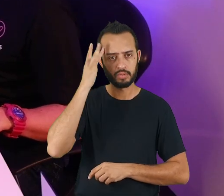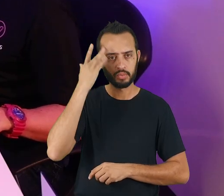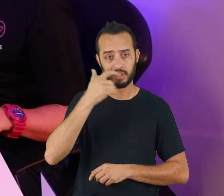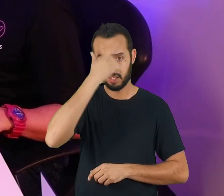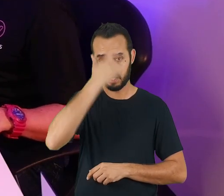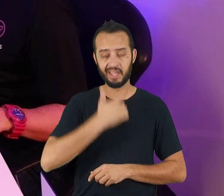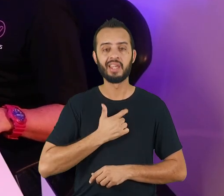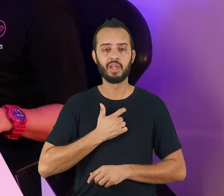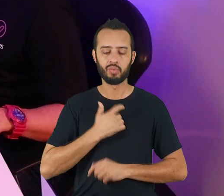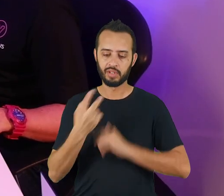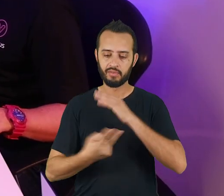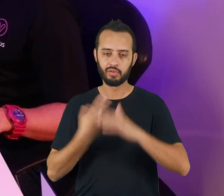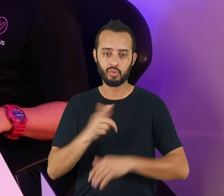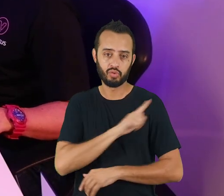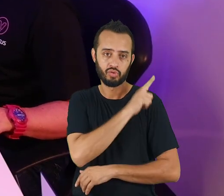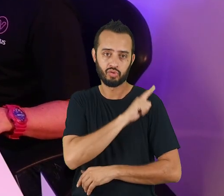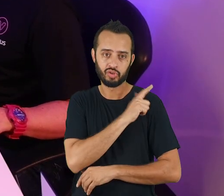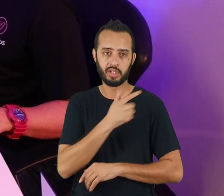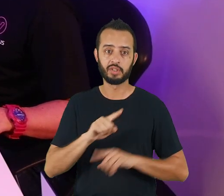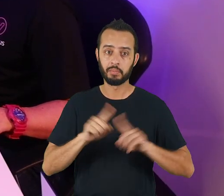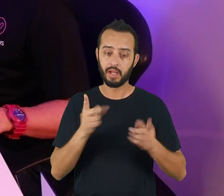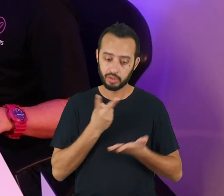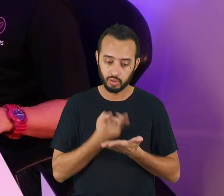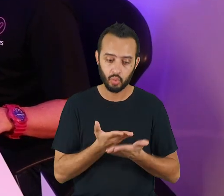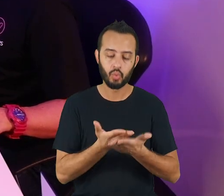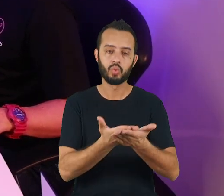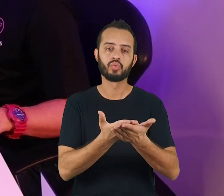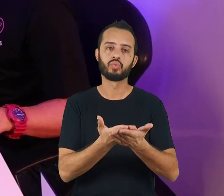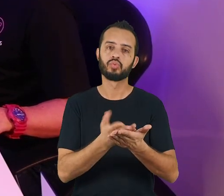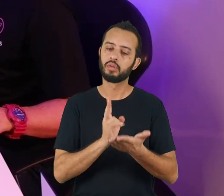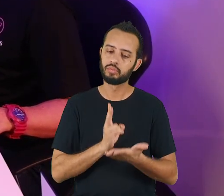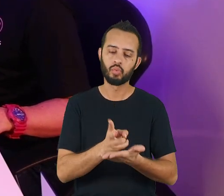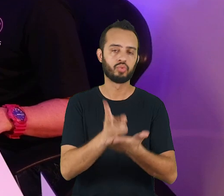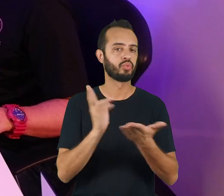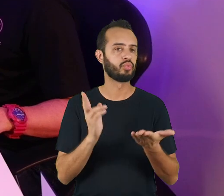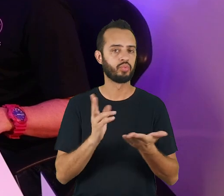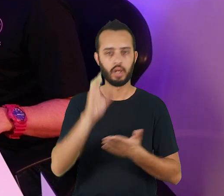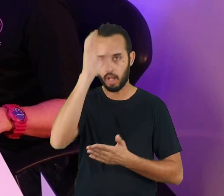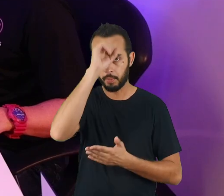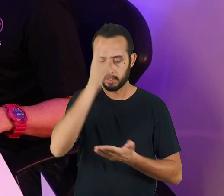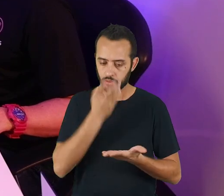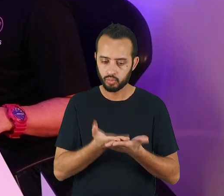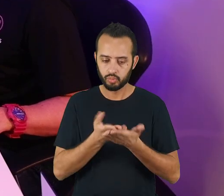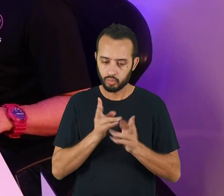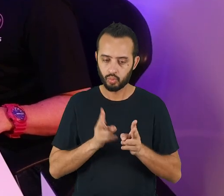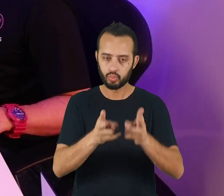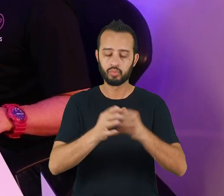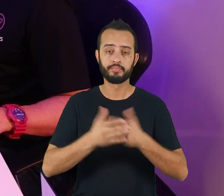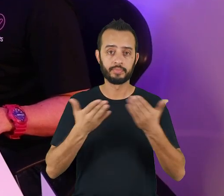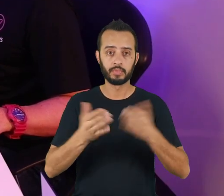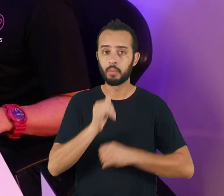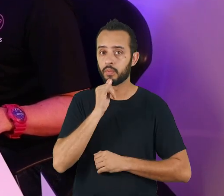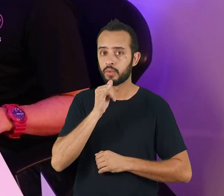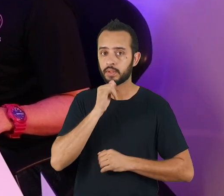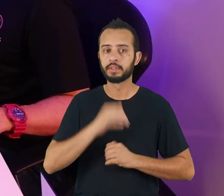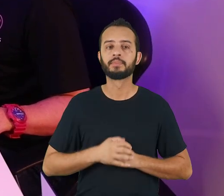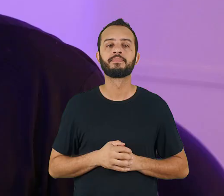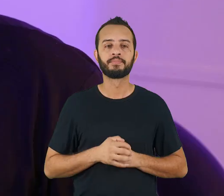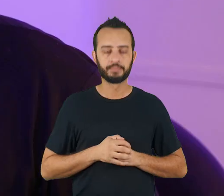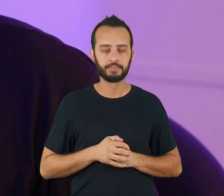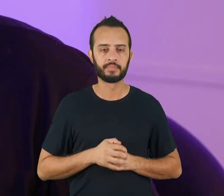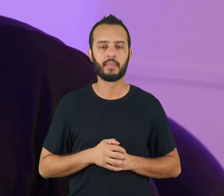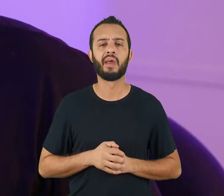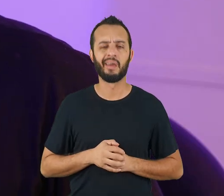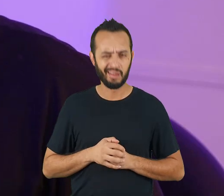tenho um cargo executivo dentro do venturos eu continuo estudando é isso sim eu continuo estudando sabe então assim por exemplo